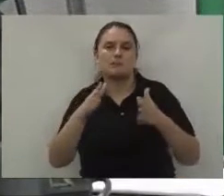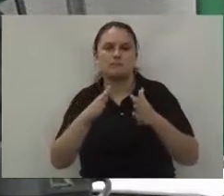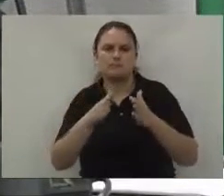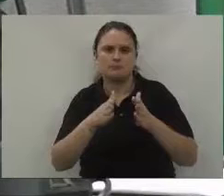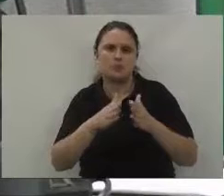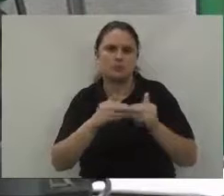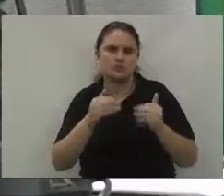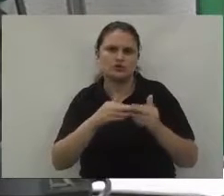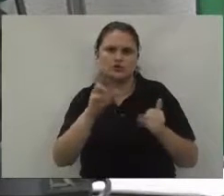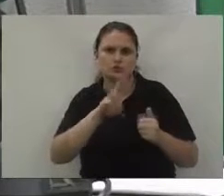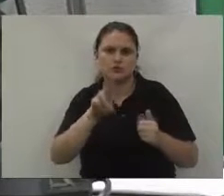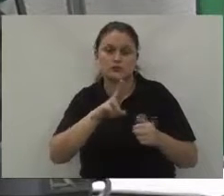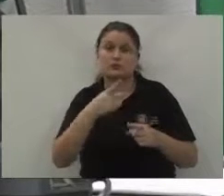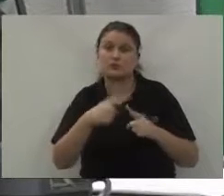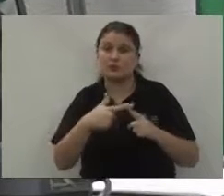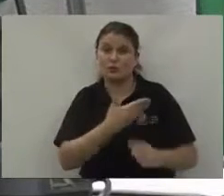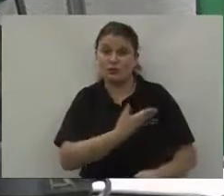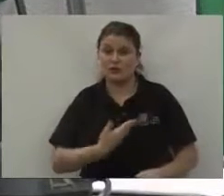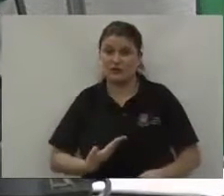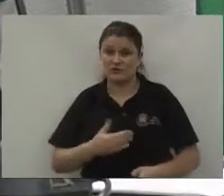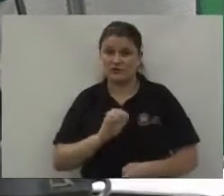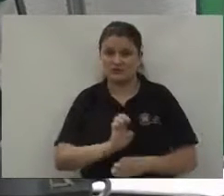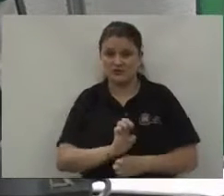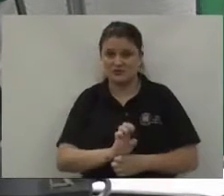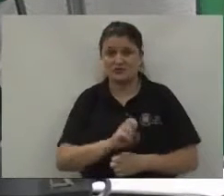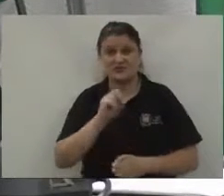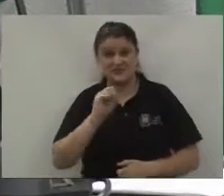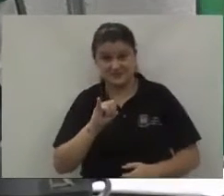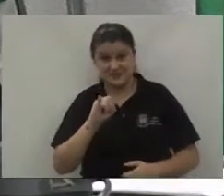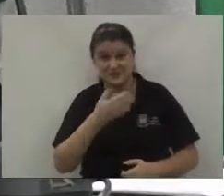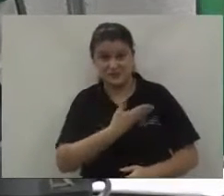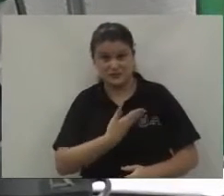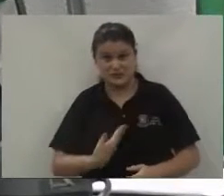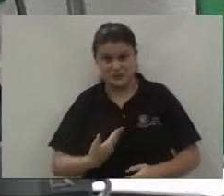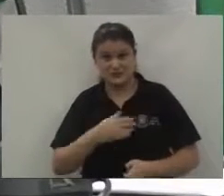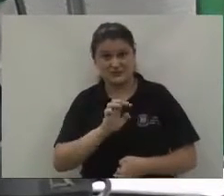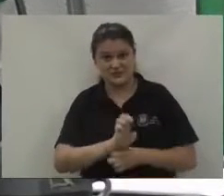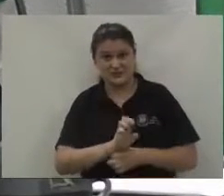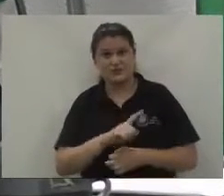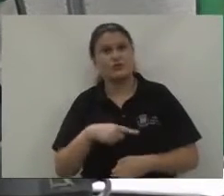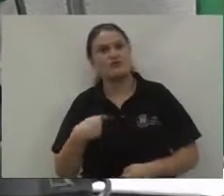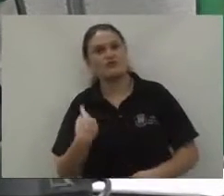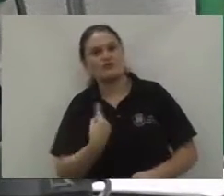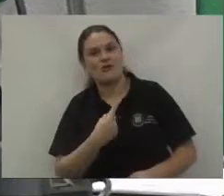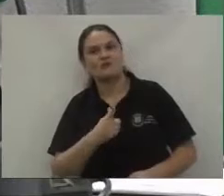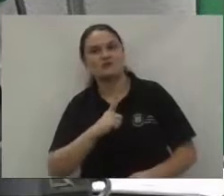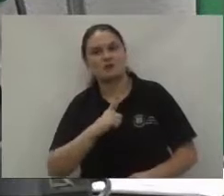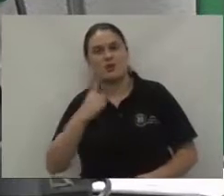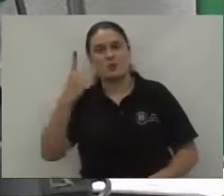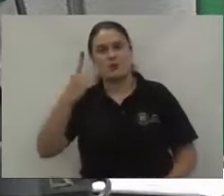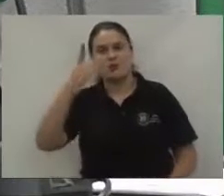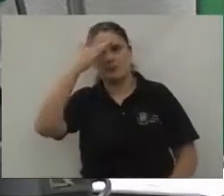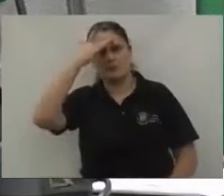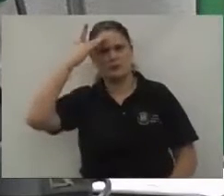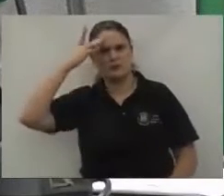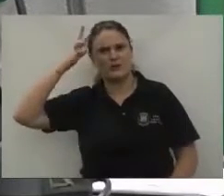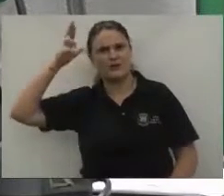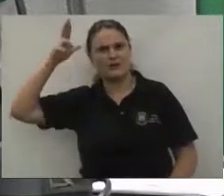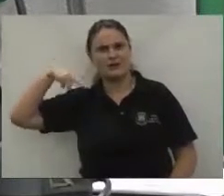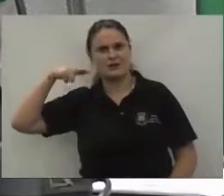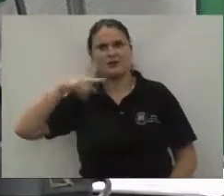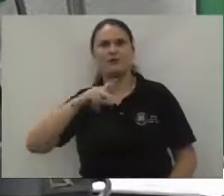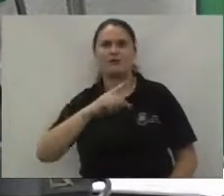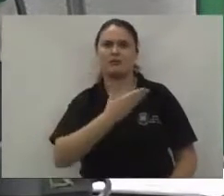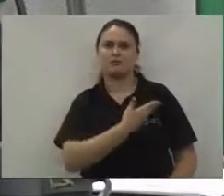quê? Governo do Estado. E se requer governo do Estado, nós temos hoje um líder do governo que está